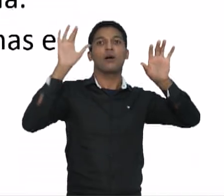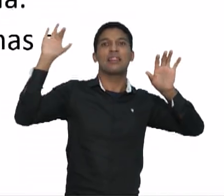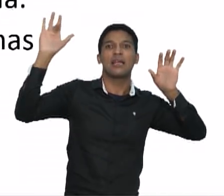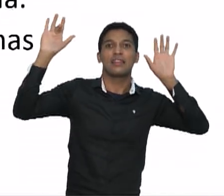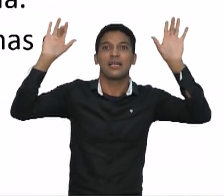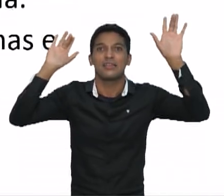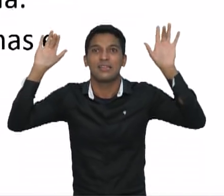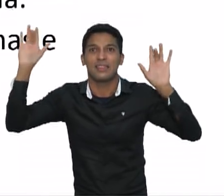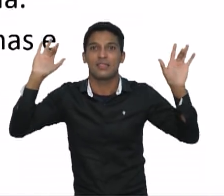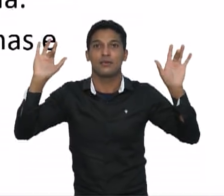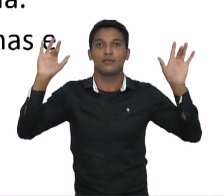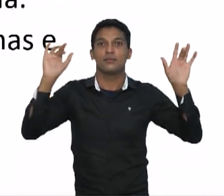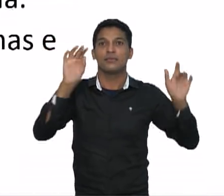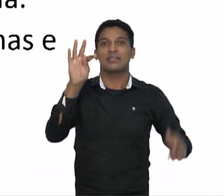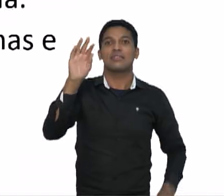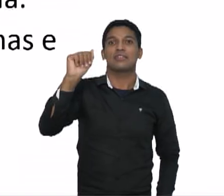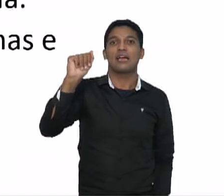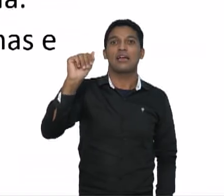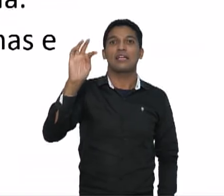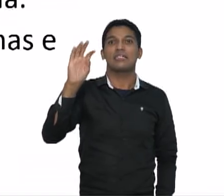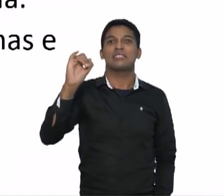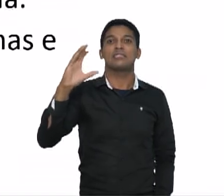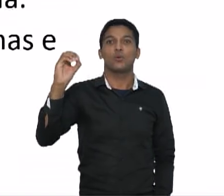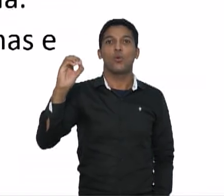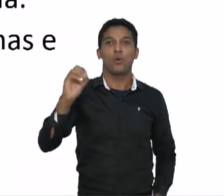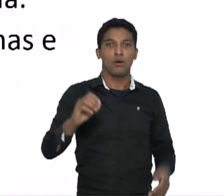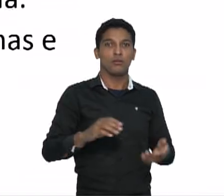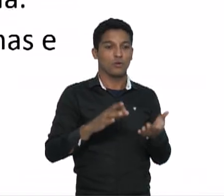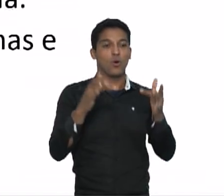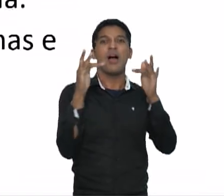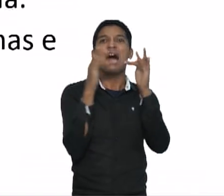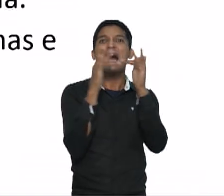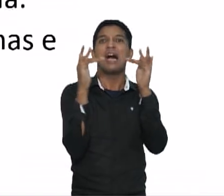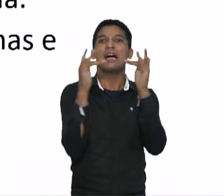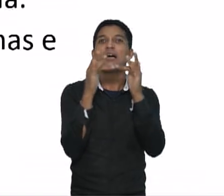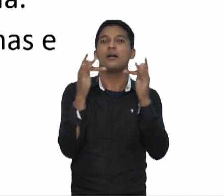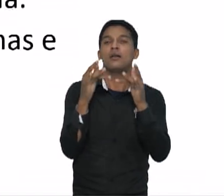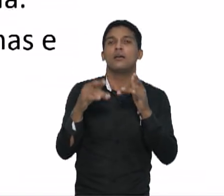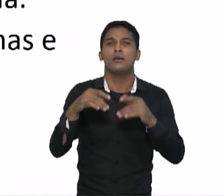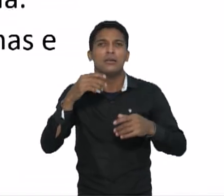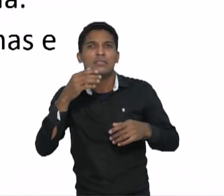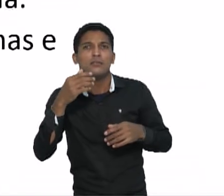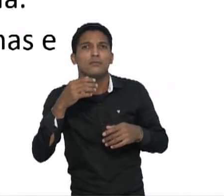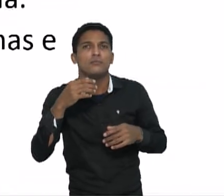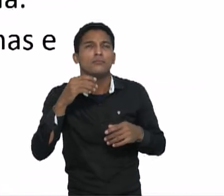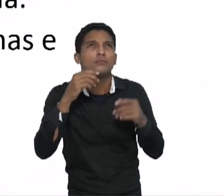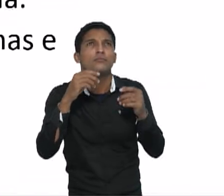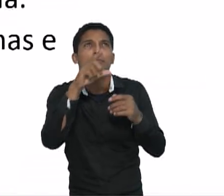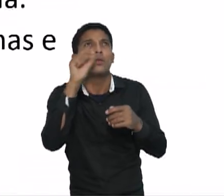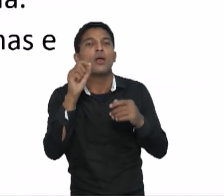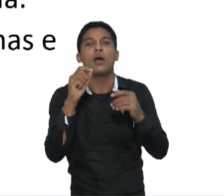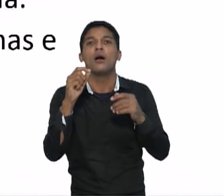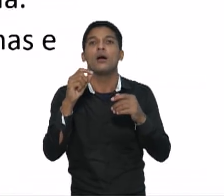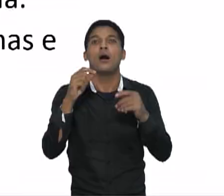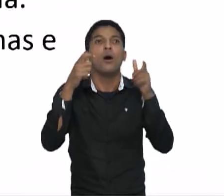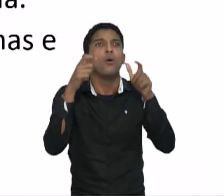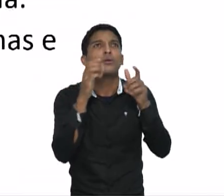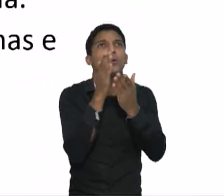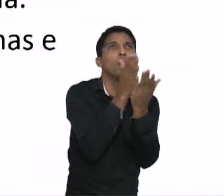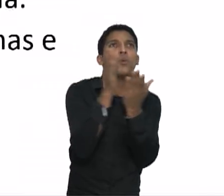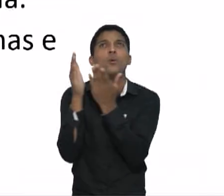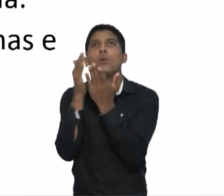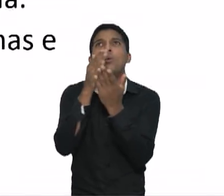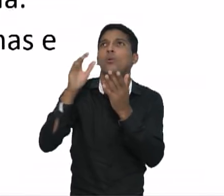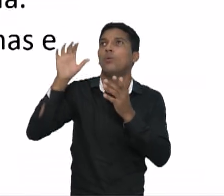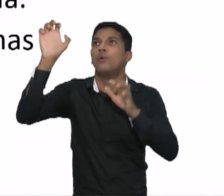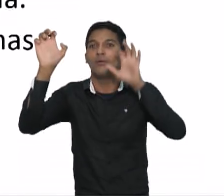antes, escolher qual é o meu melhor caminho, por onde que eu vou seguir, ter uma estratégia para poder subir